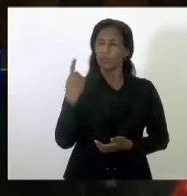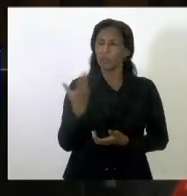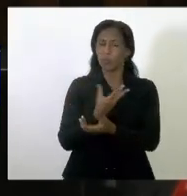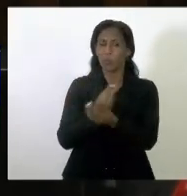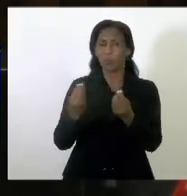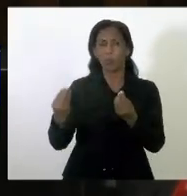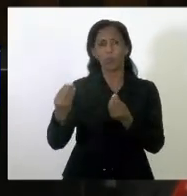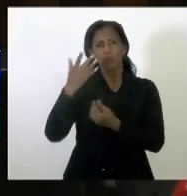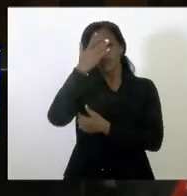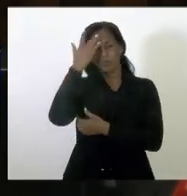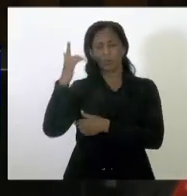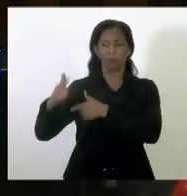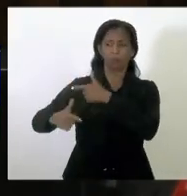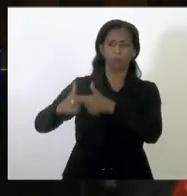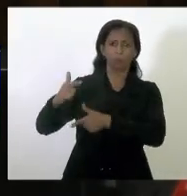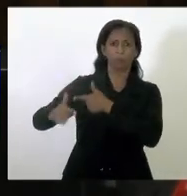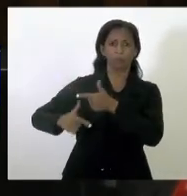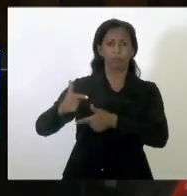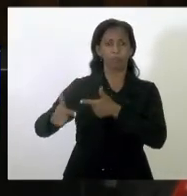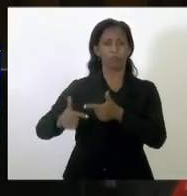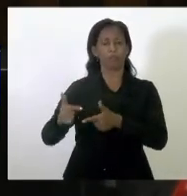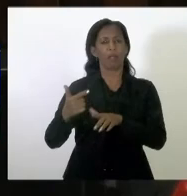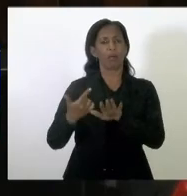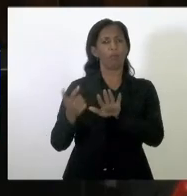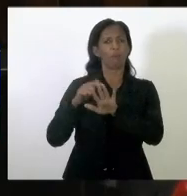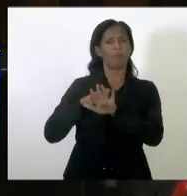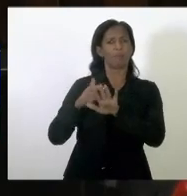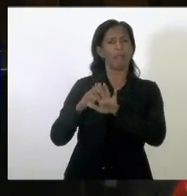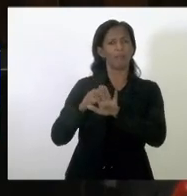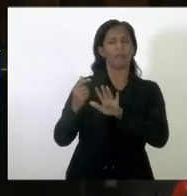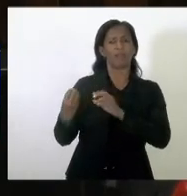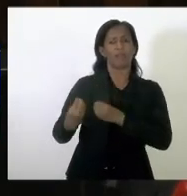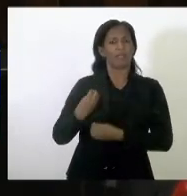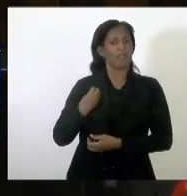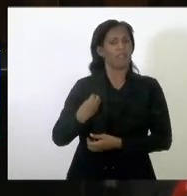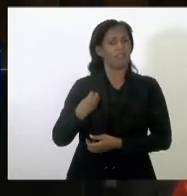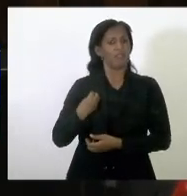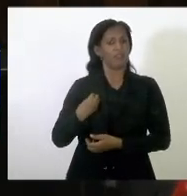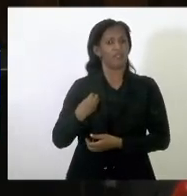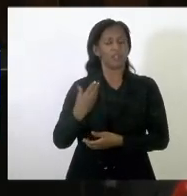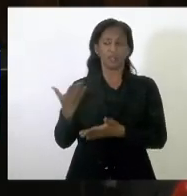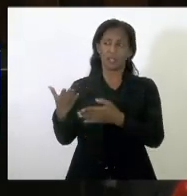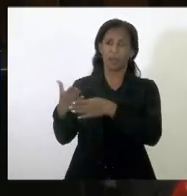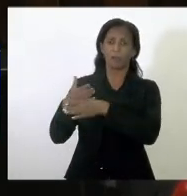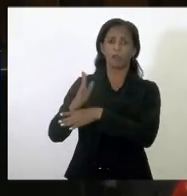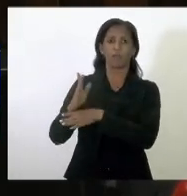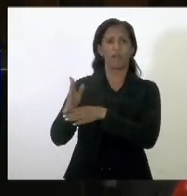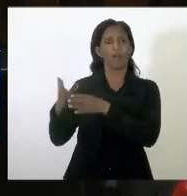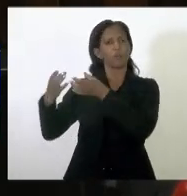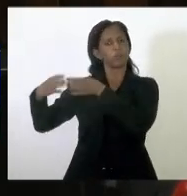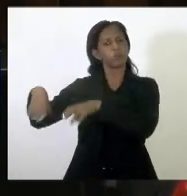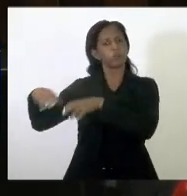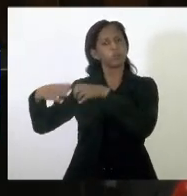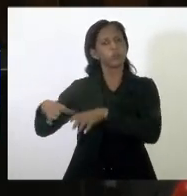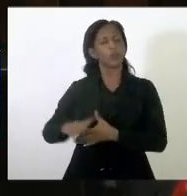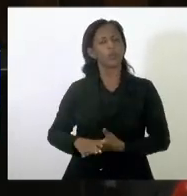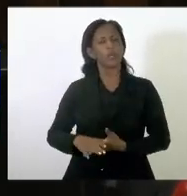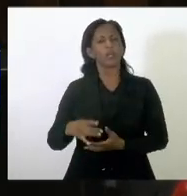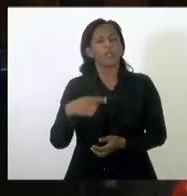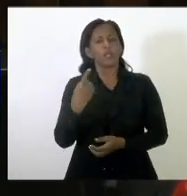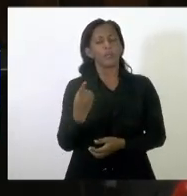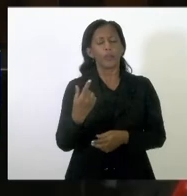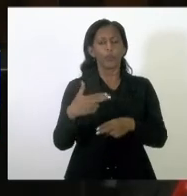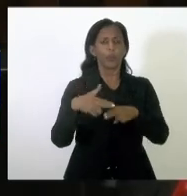servidores que abdicaram, é uma metáfora, mas abdicaram da vida em prol de serem aprovados num concurso público, e por uma